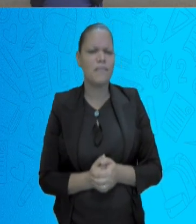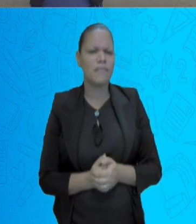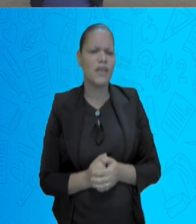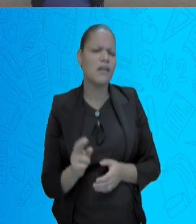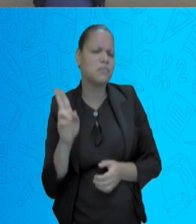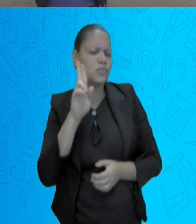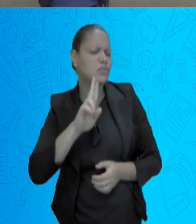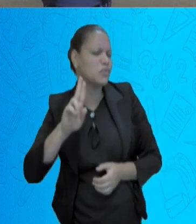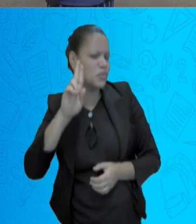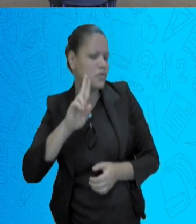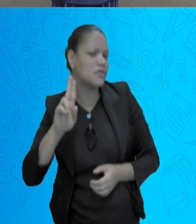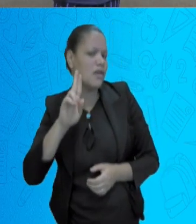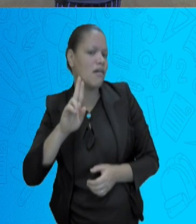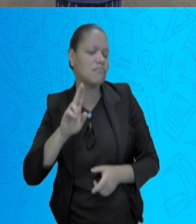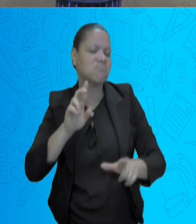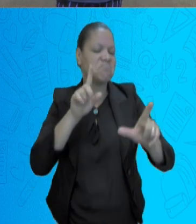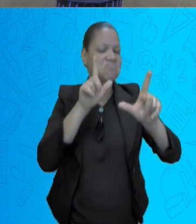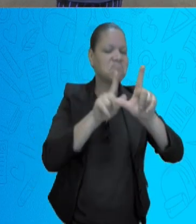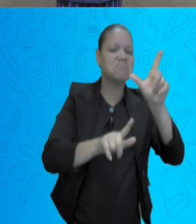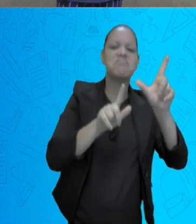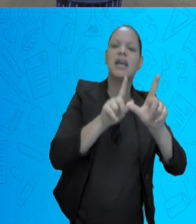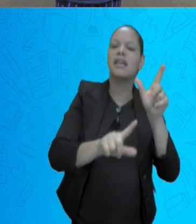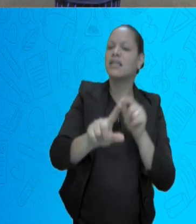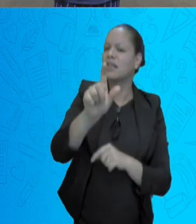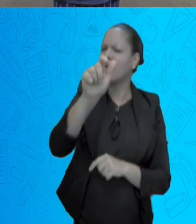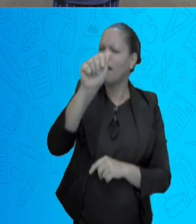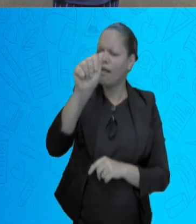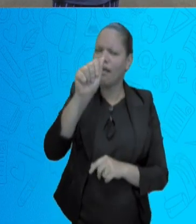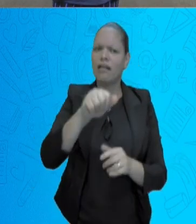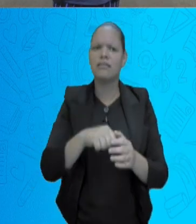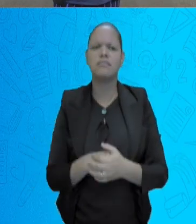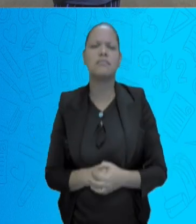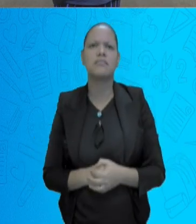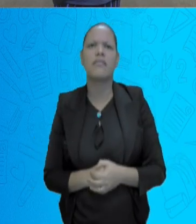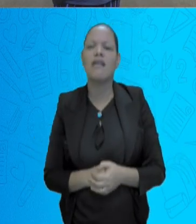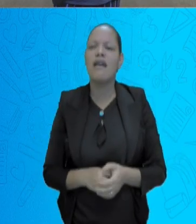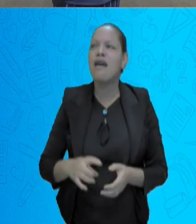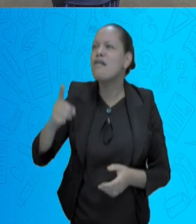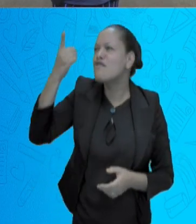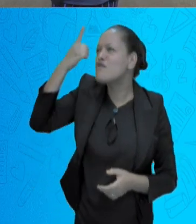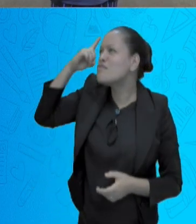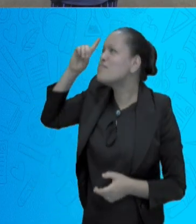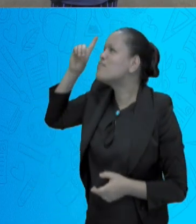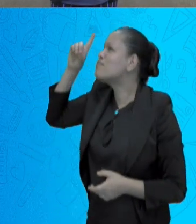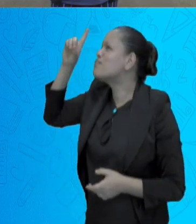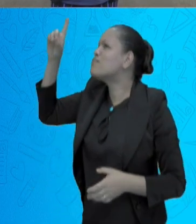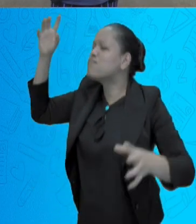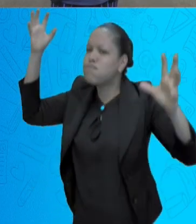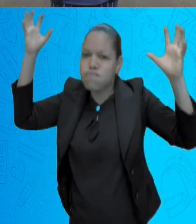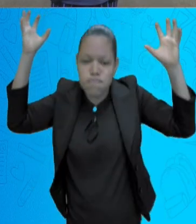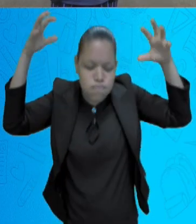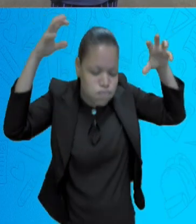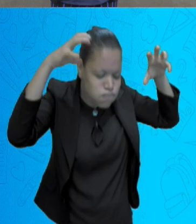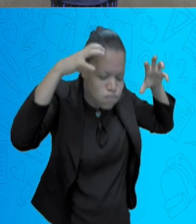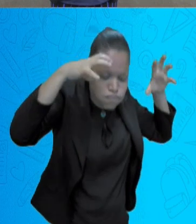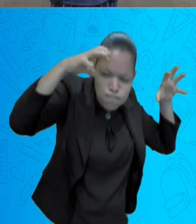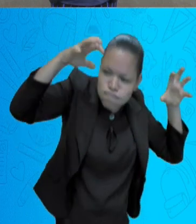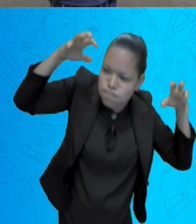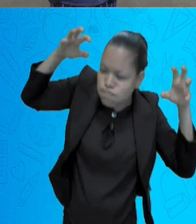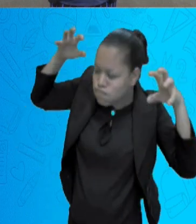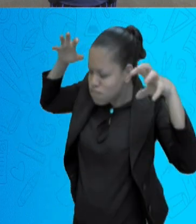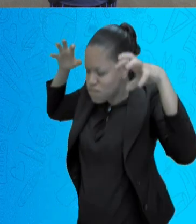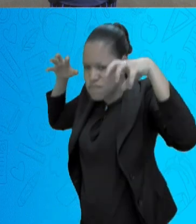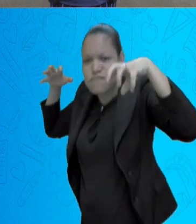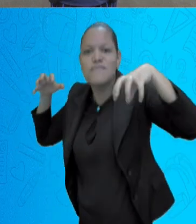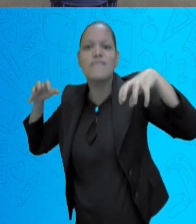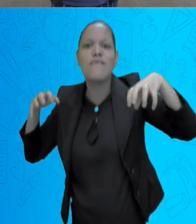que dia chuvoso, eu uso interrogação ou exclamação? Eu estou fazendo